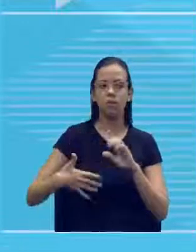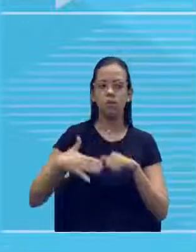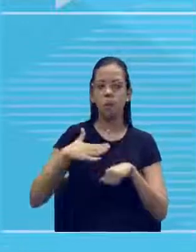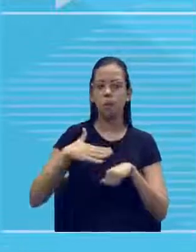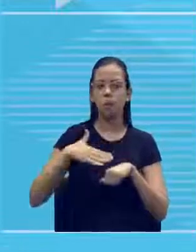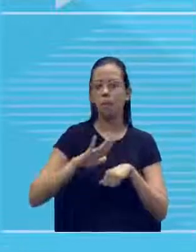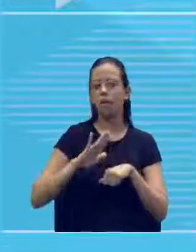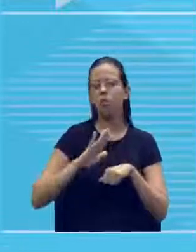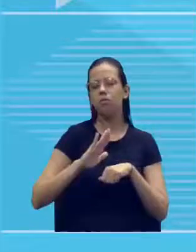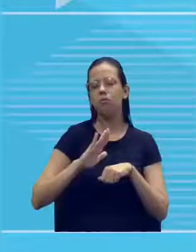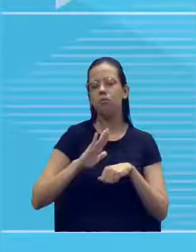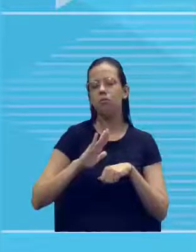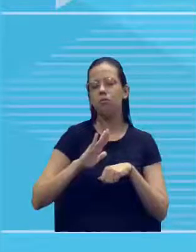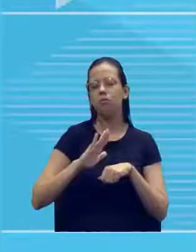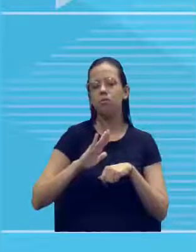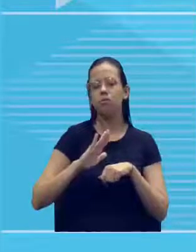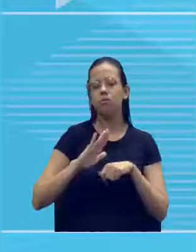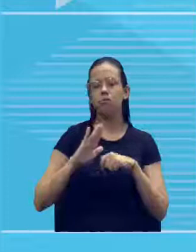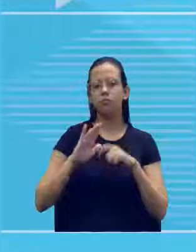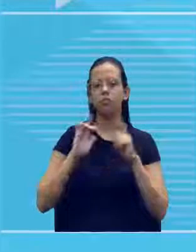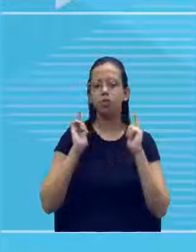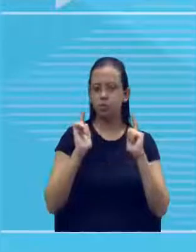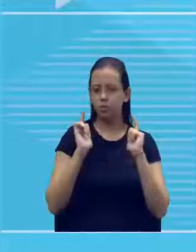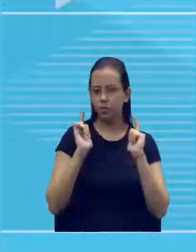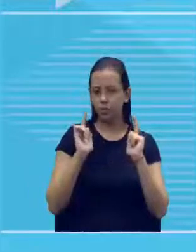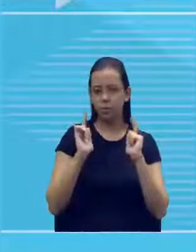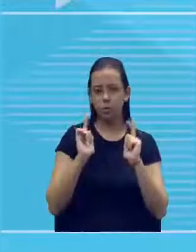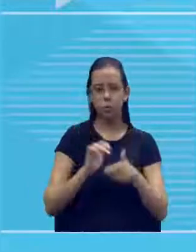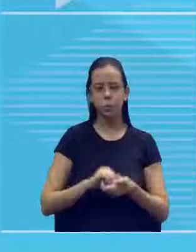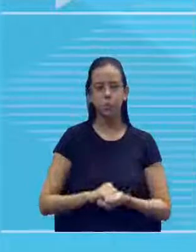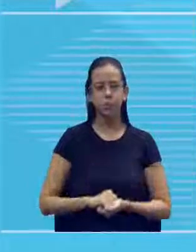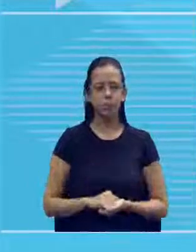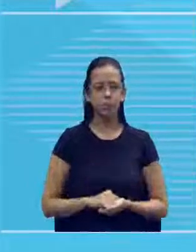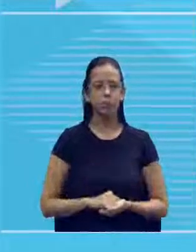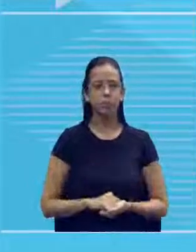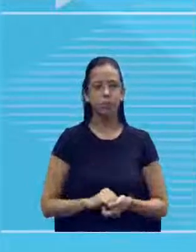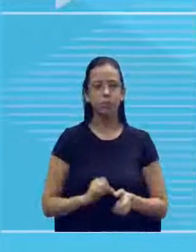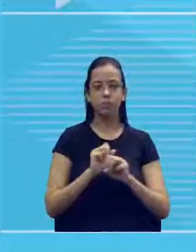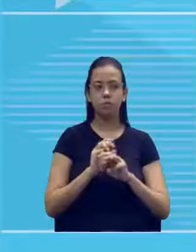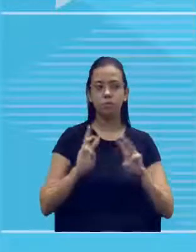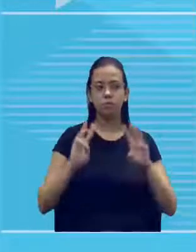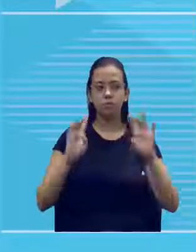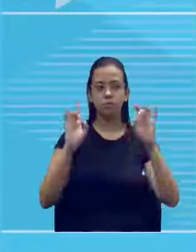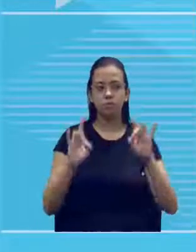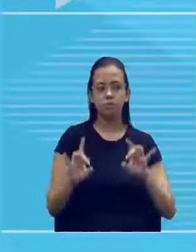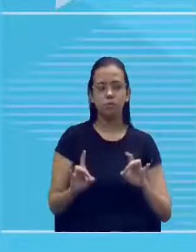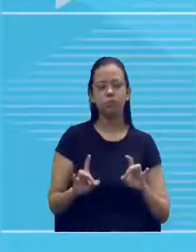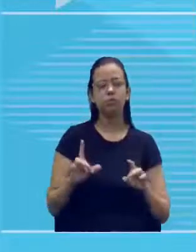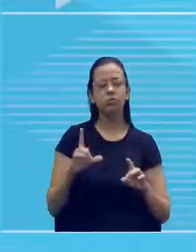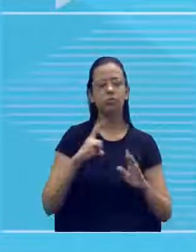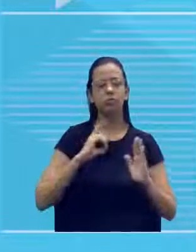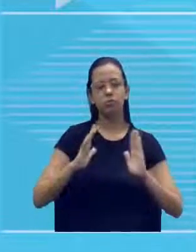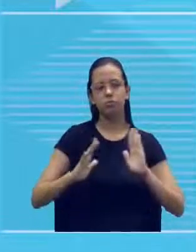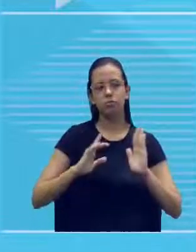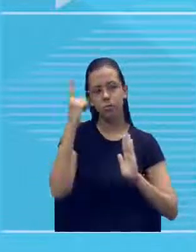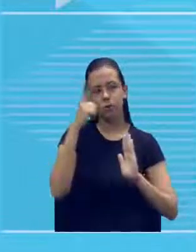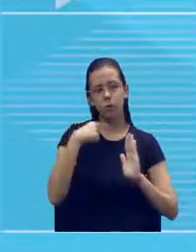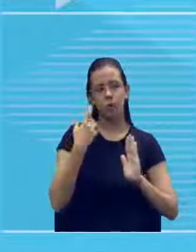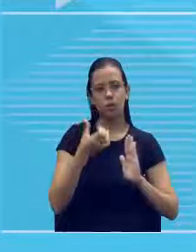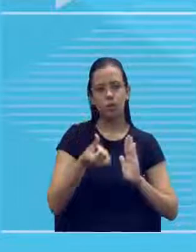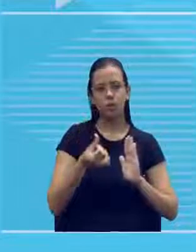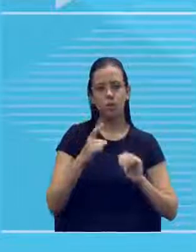mais divertido. Foi um grande espetáculo que durou 6 horas, com participação de